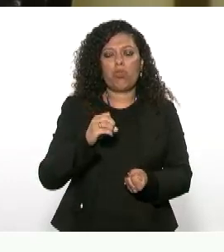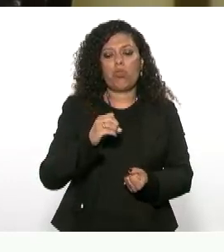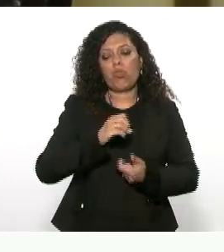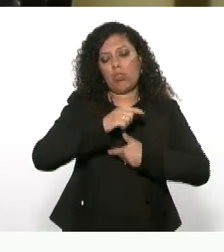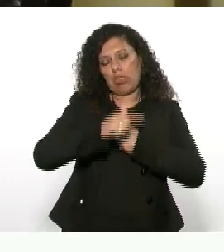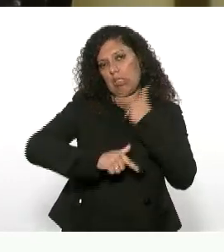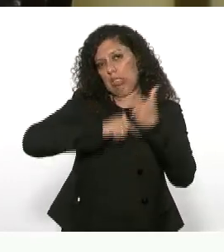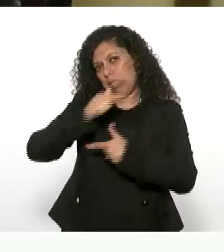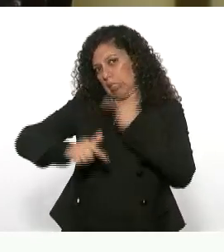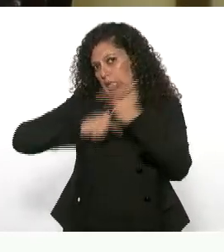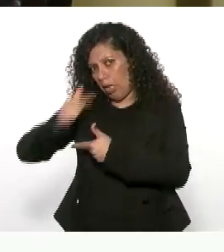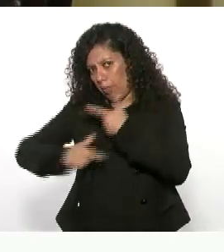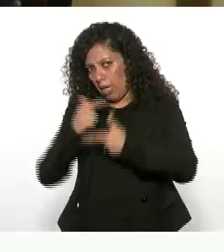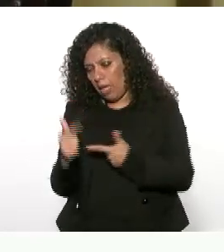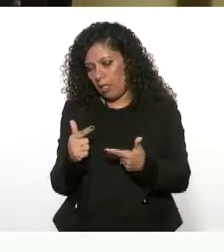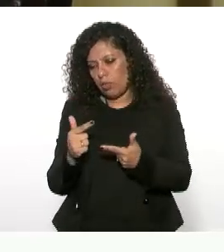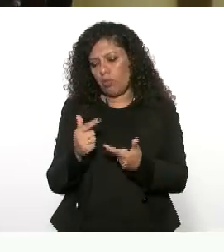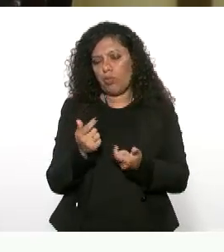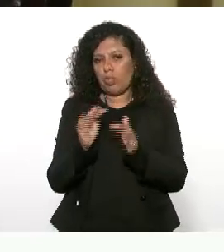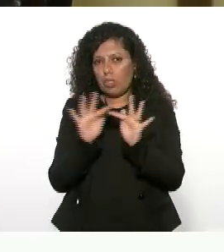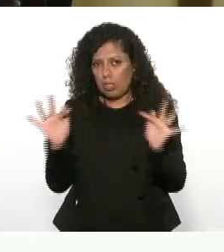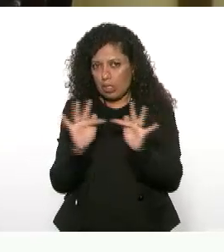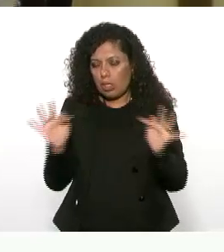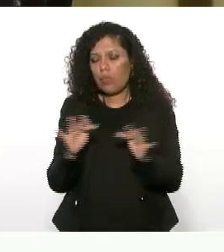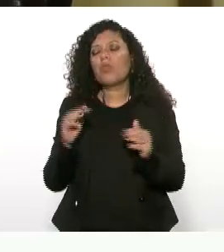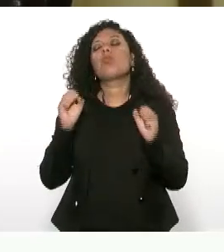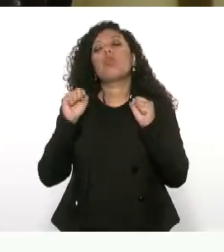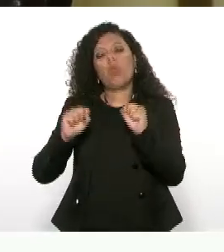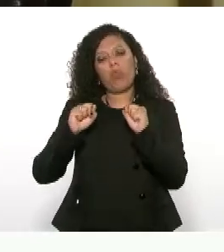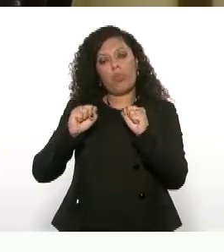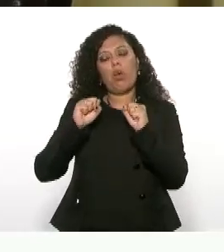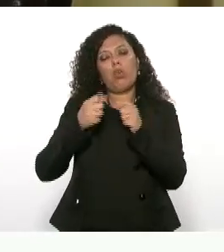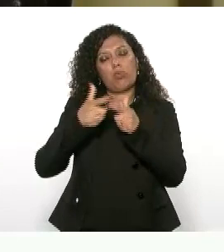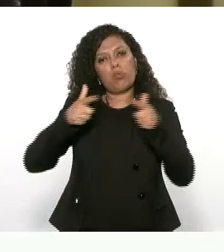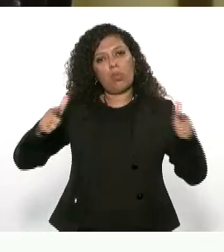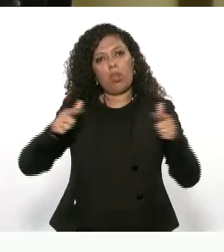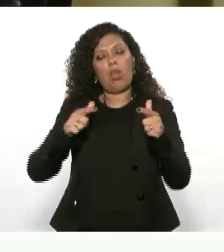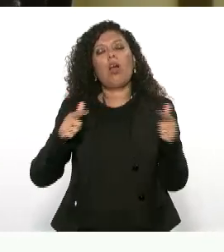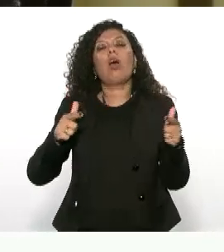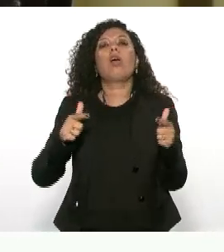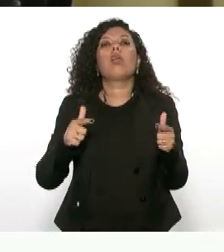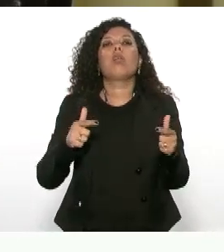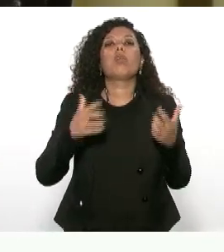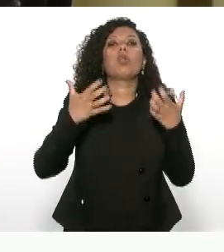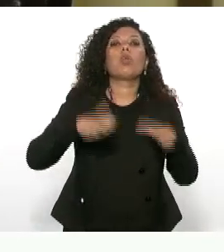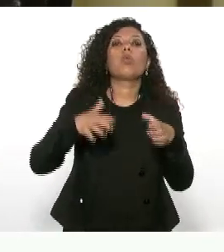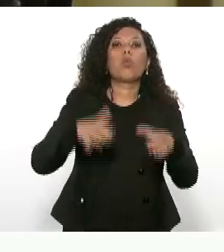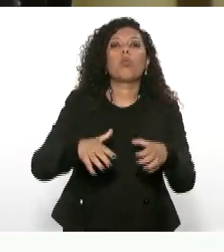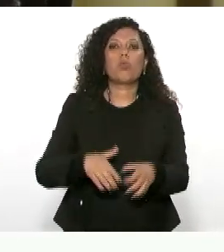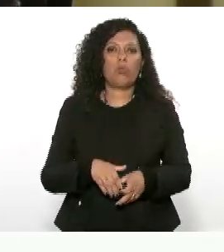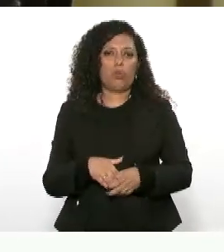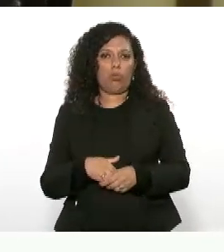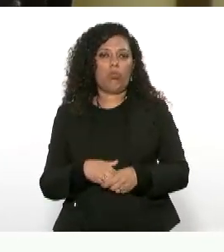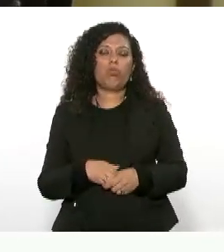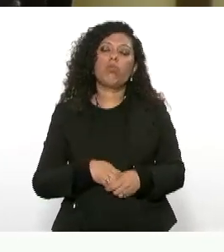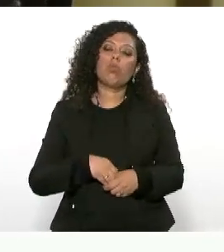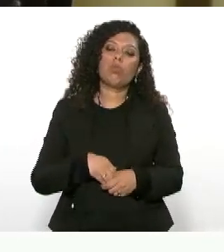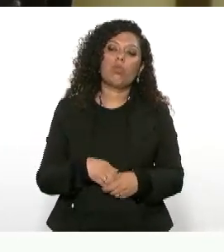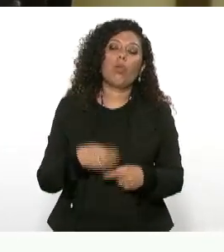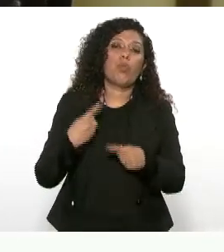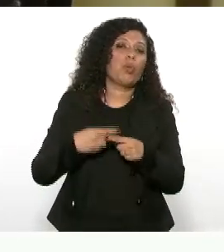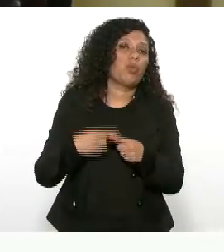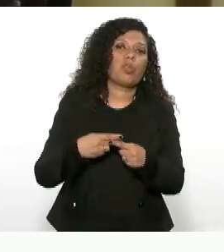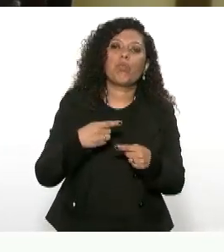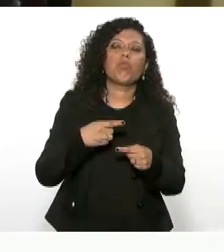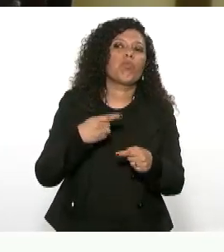mais custoso, eu posso abrir concurso para esse mais custoso usando o recurso daqueles 10 menos custosos. Então, isso, por quê? Porque não tem